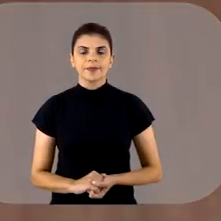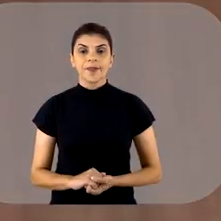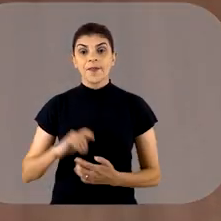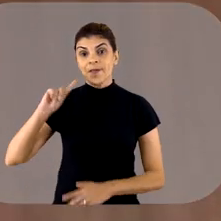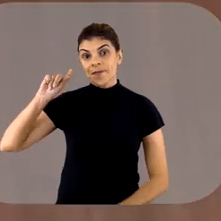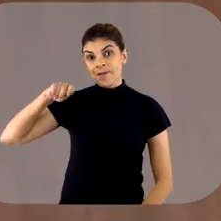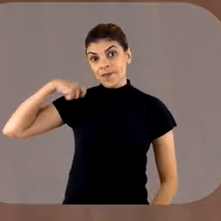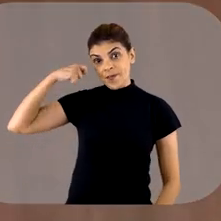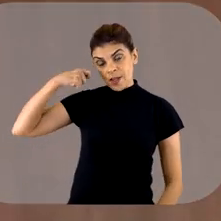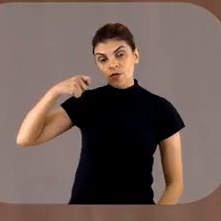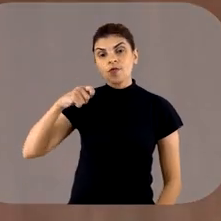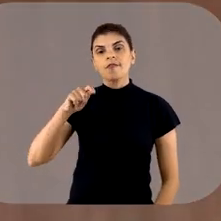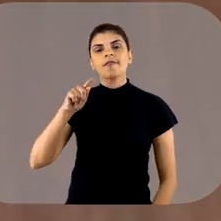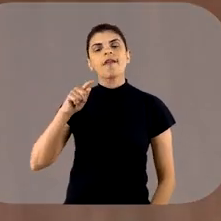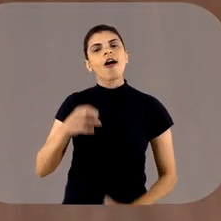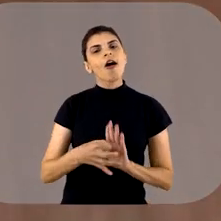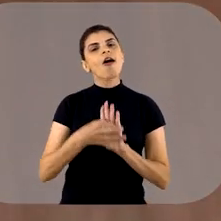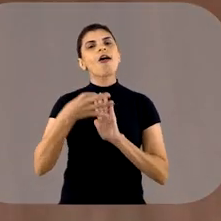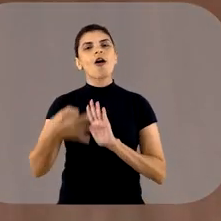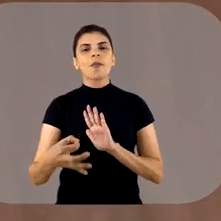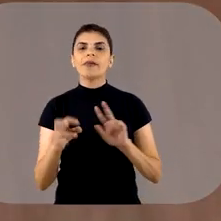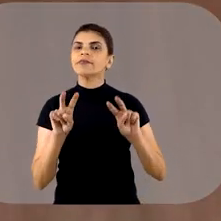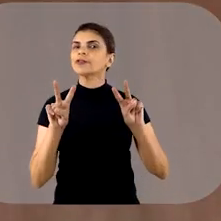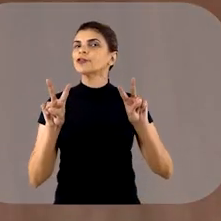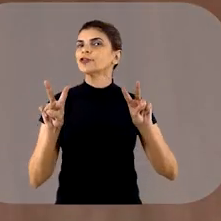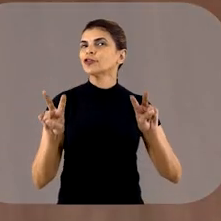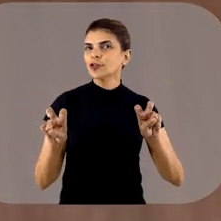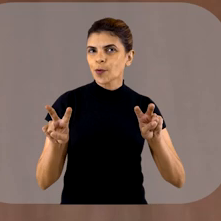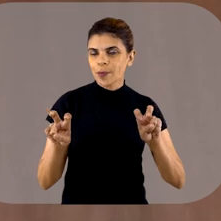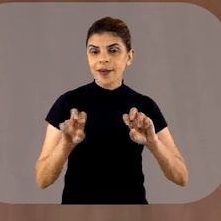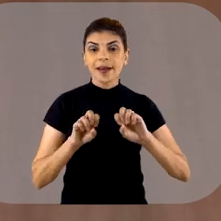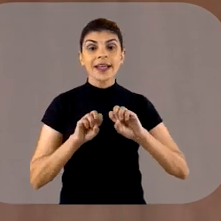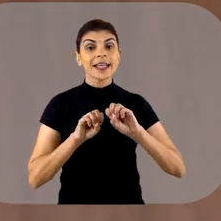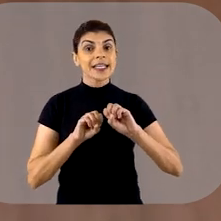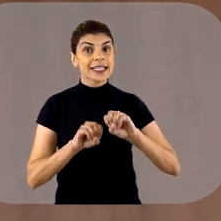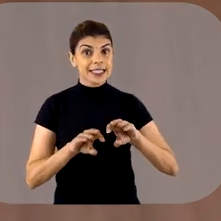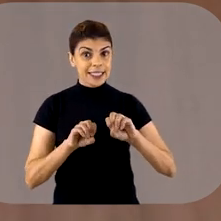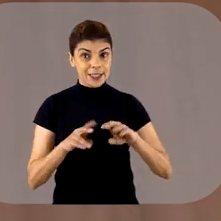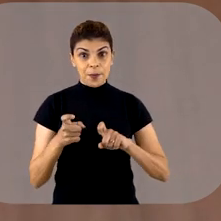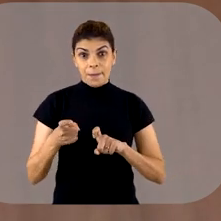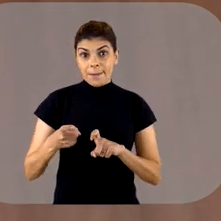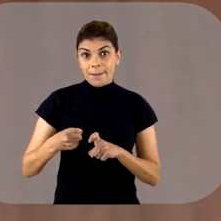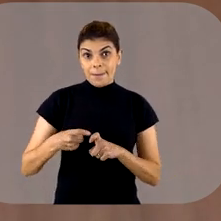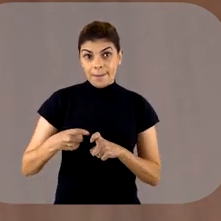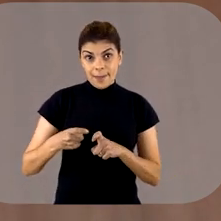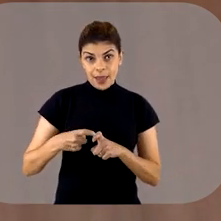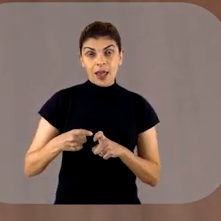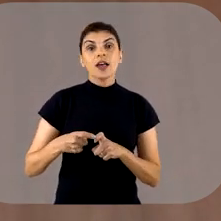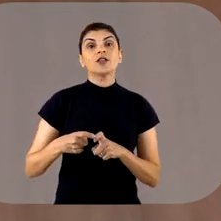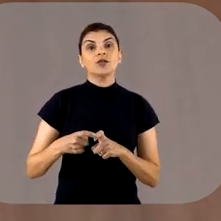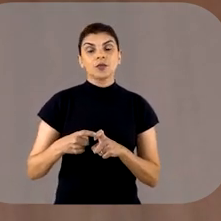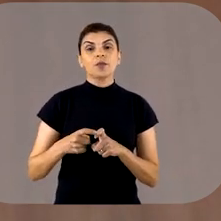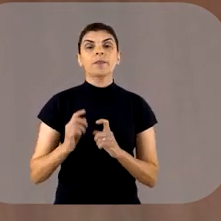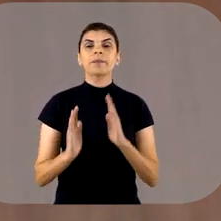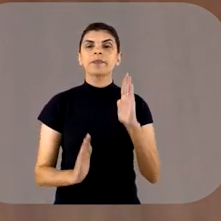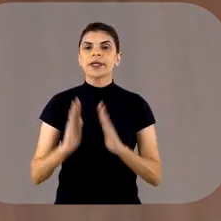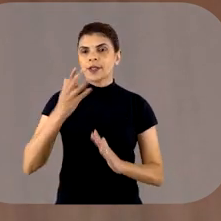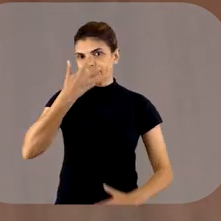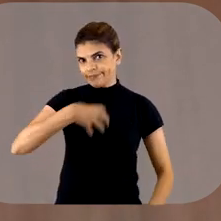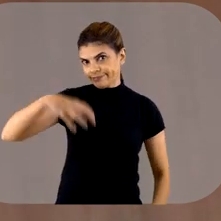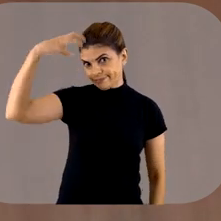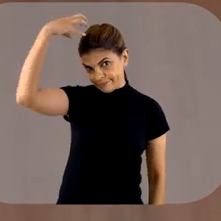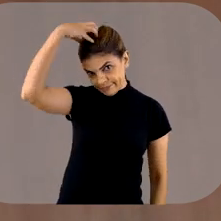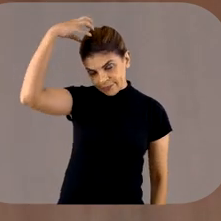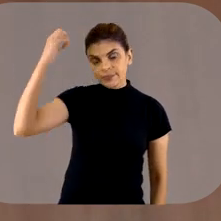esse vídeo né o comentário de hoje é sobre o ensino médico no período imperial